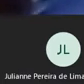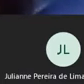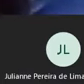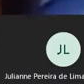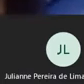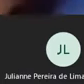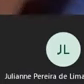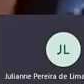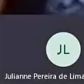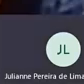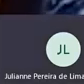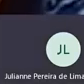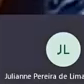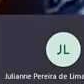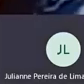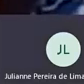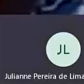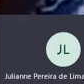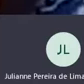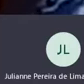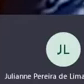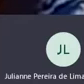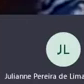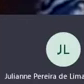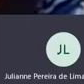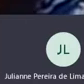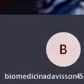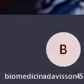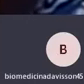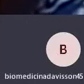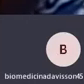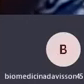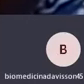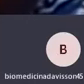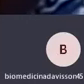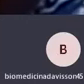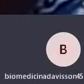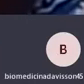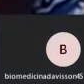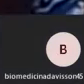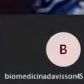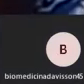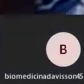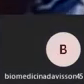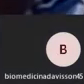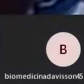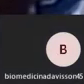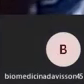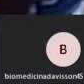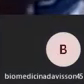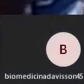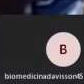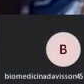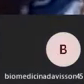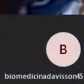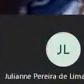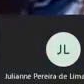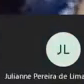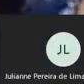Pegou no flagra. Tá me engordou mais nessa quarentena. Tá esperando. Lourdinha, Crênia, fazendo